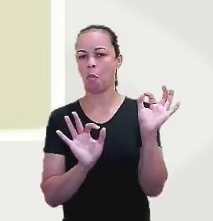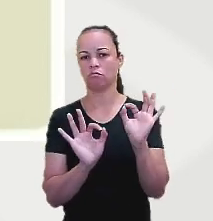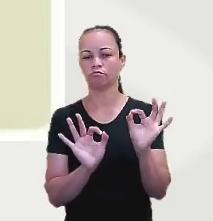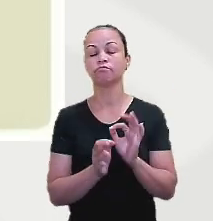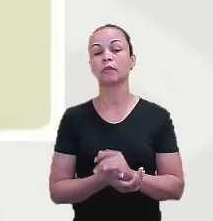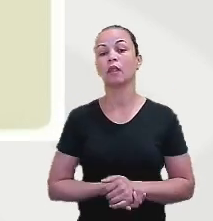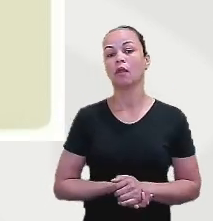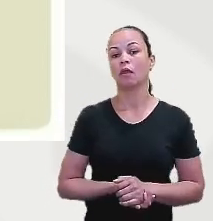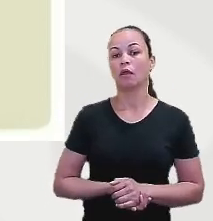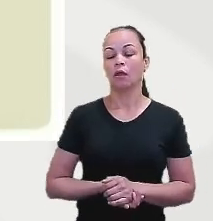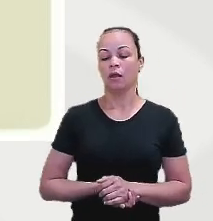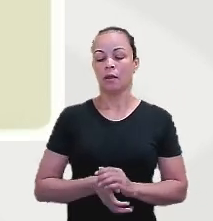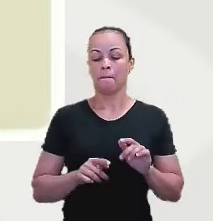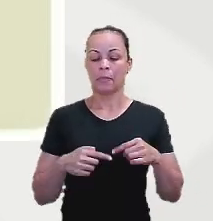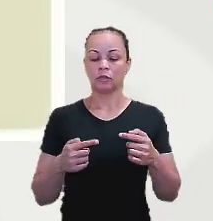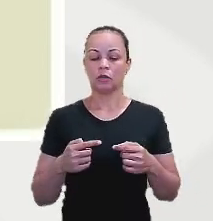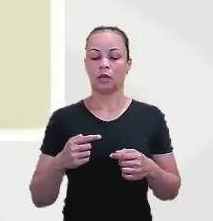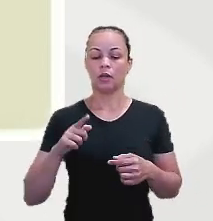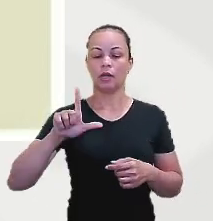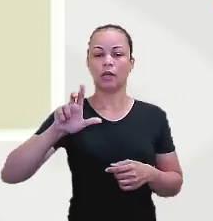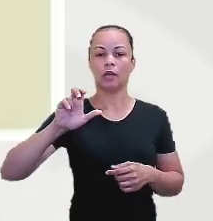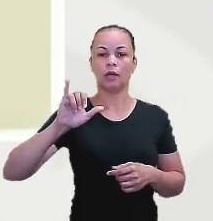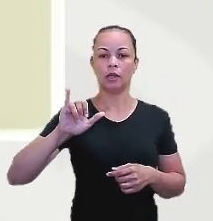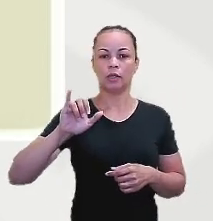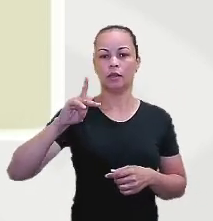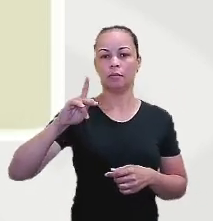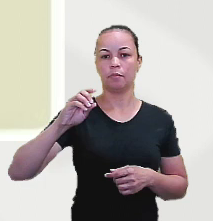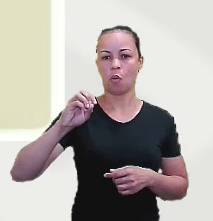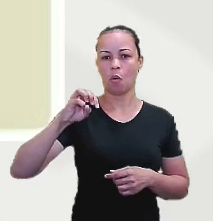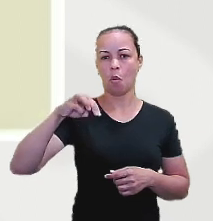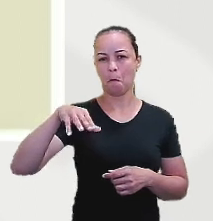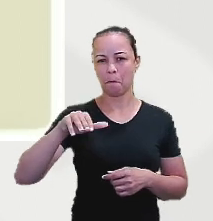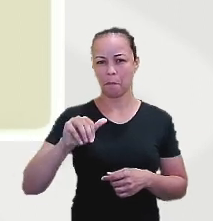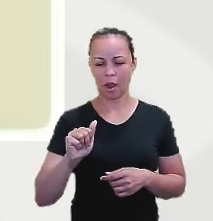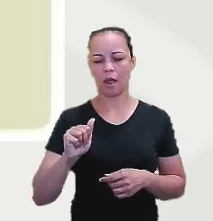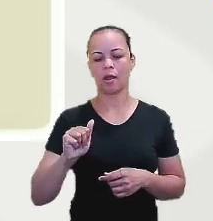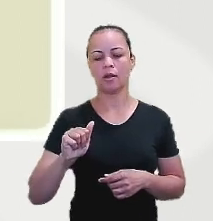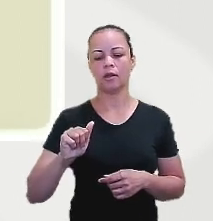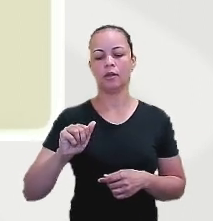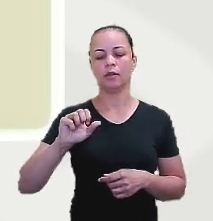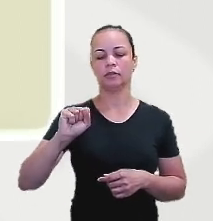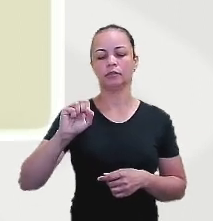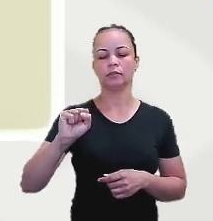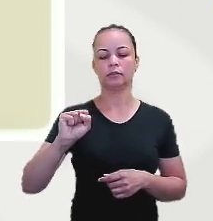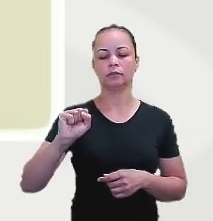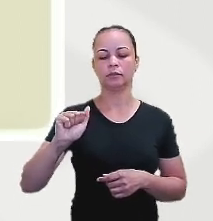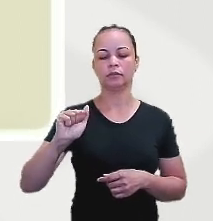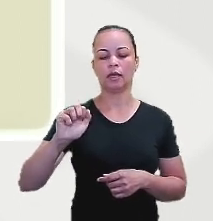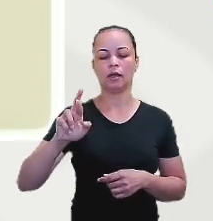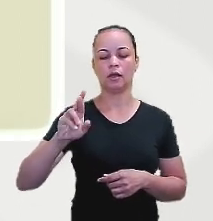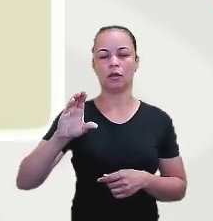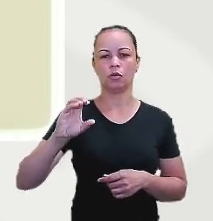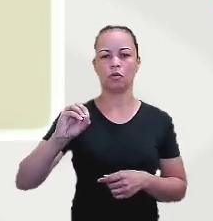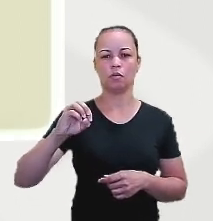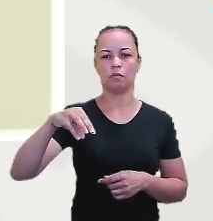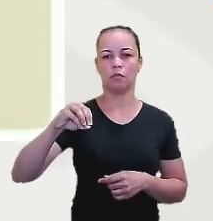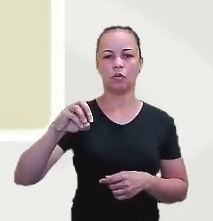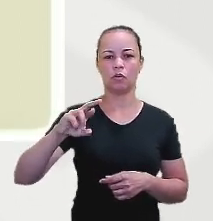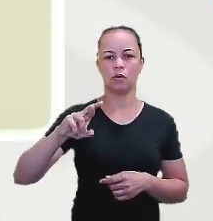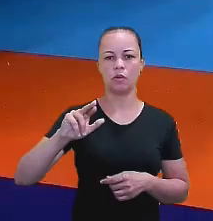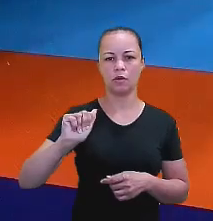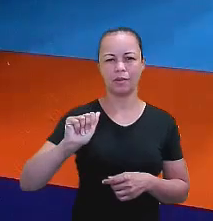um lipoma, um lipoma sarcoma oral, aí sim você já vê nitidamente, até